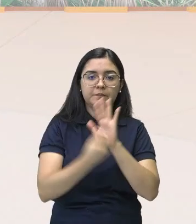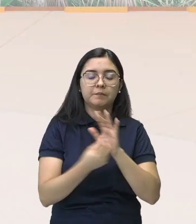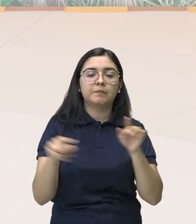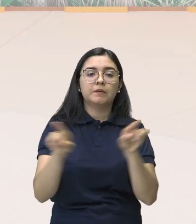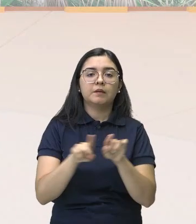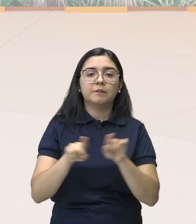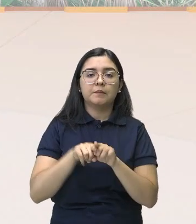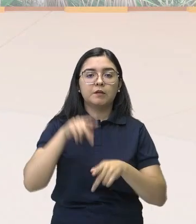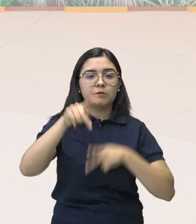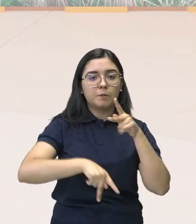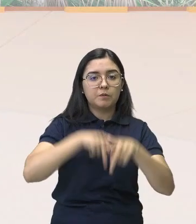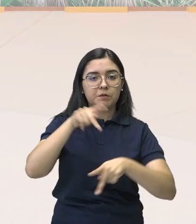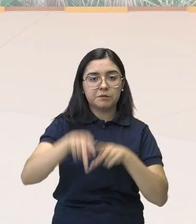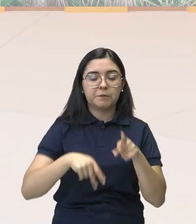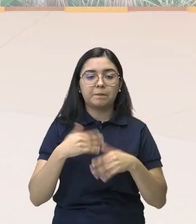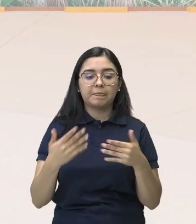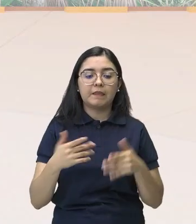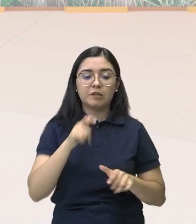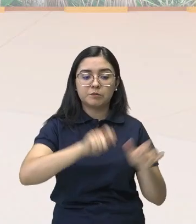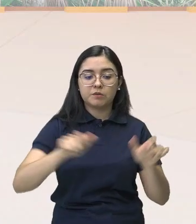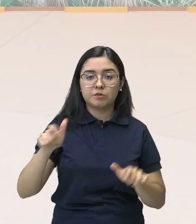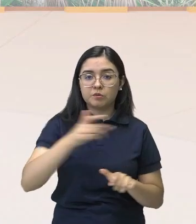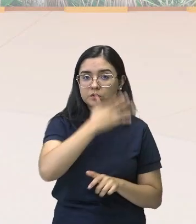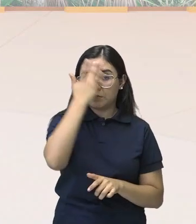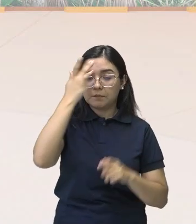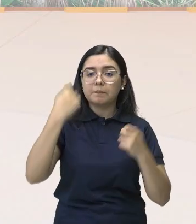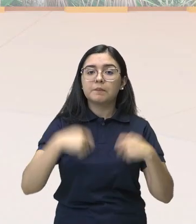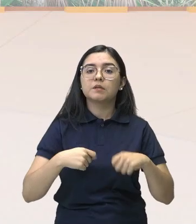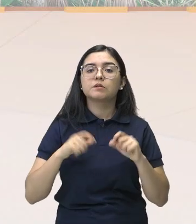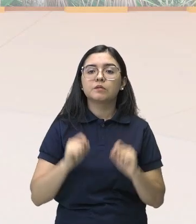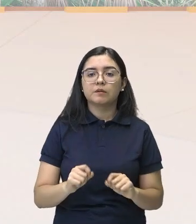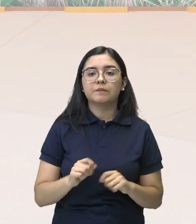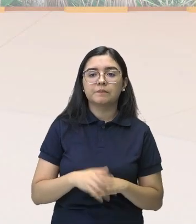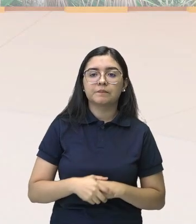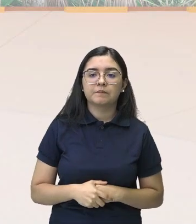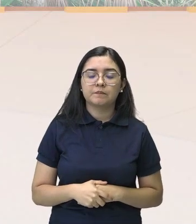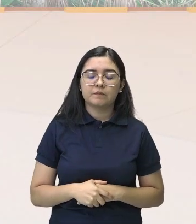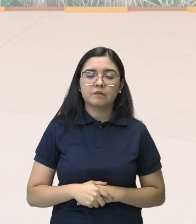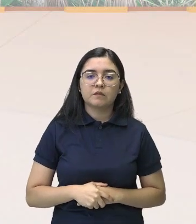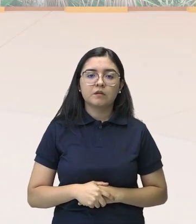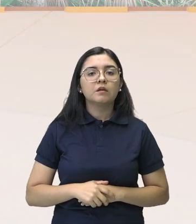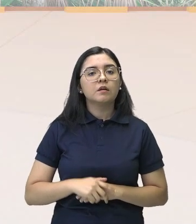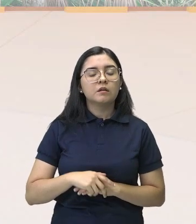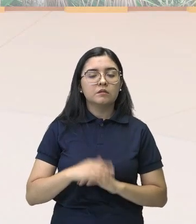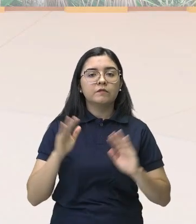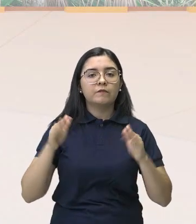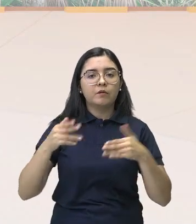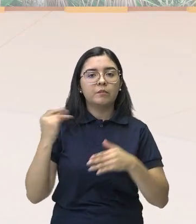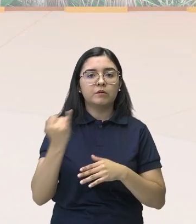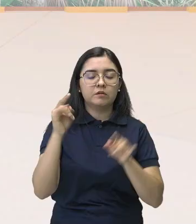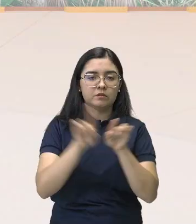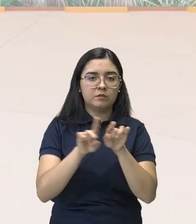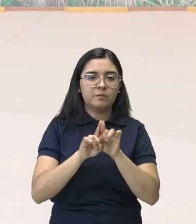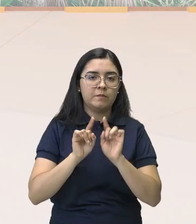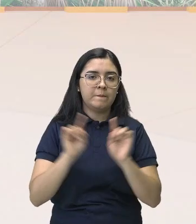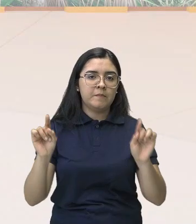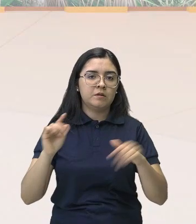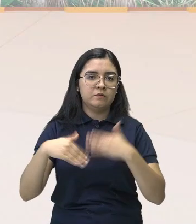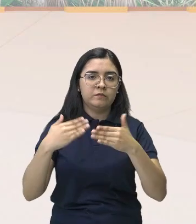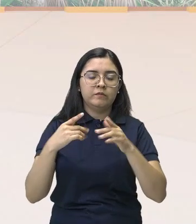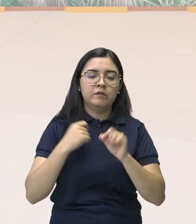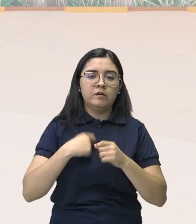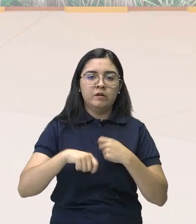suas populações. As pessoas têm que ser levadas em consideração. No entanto, esse